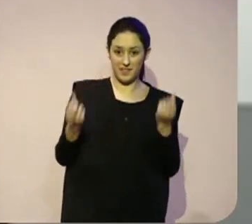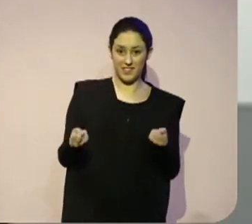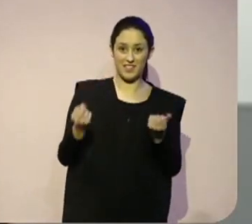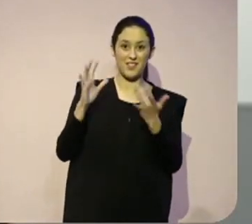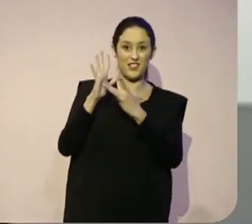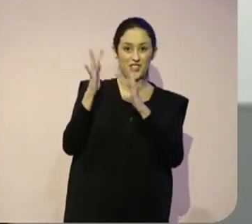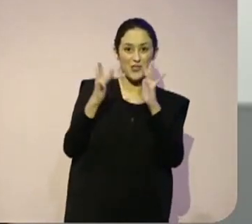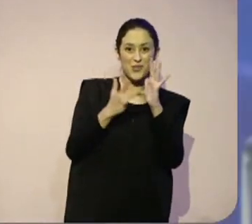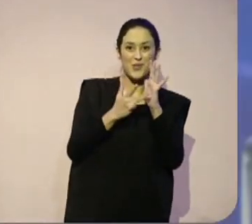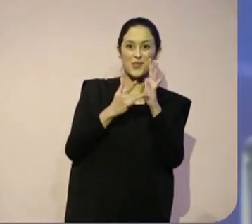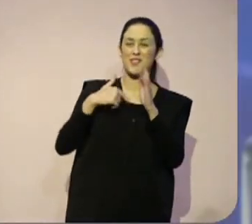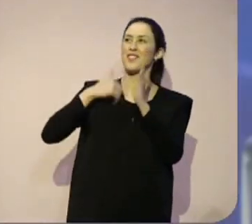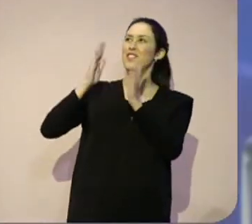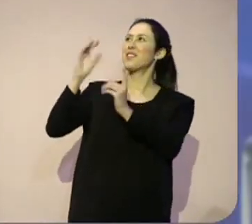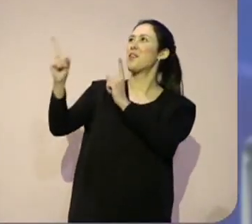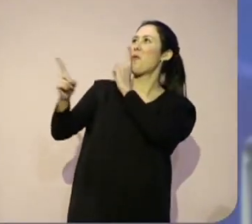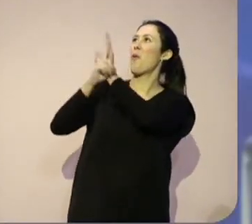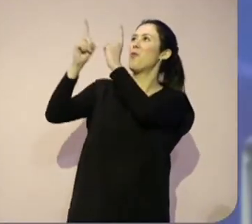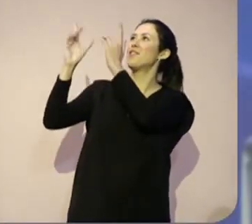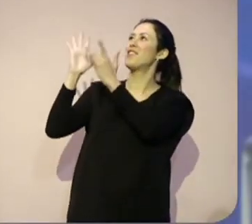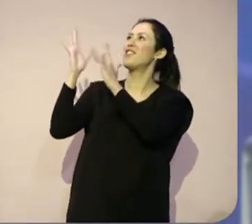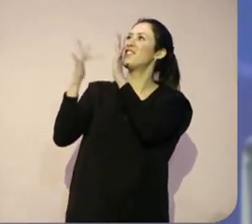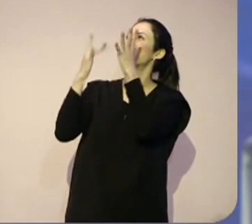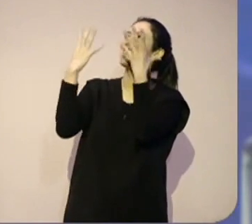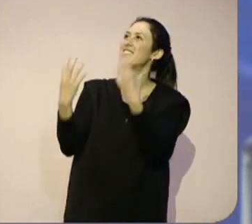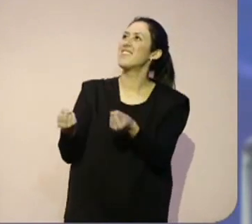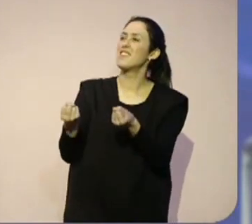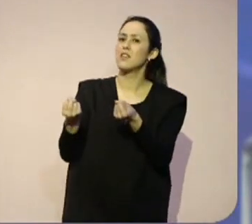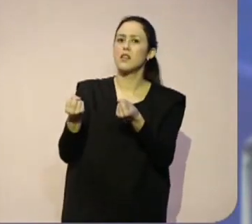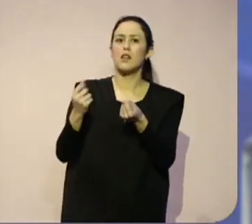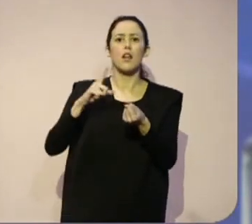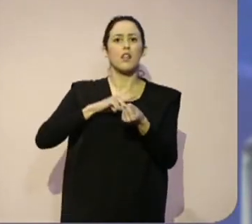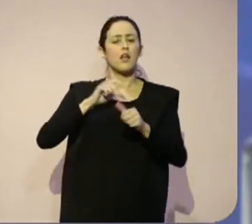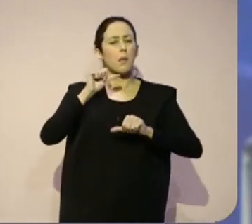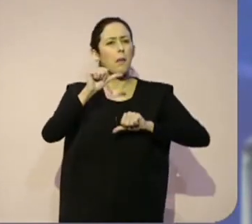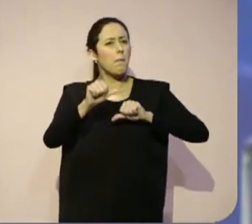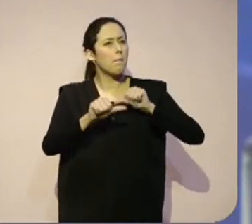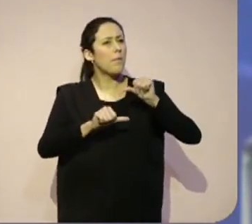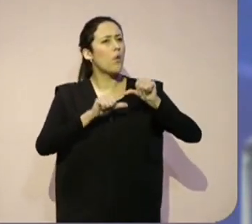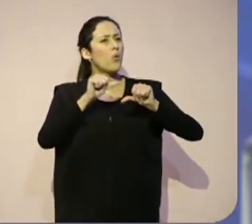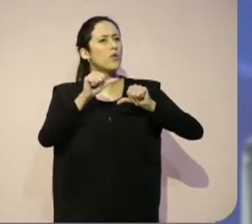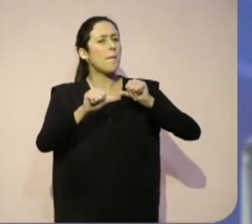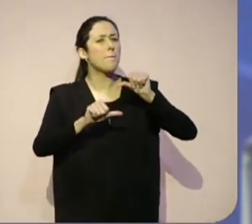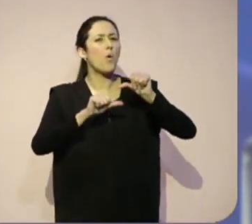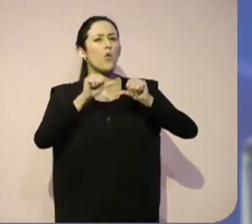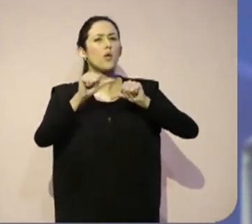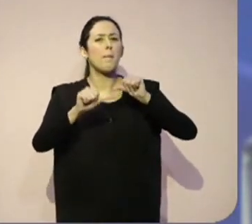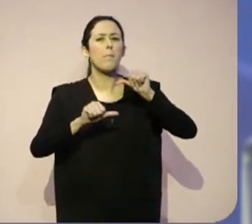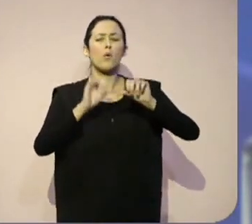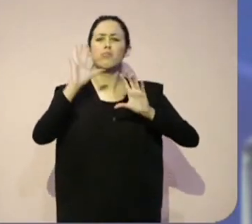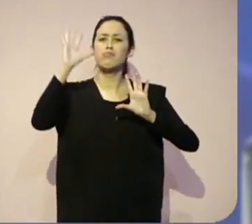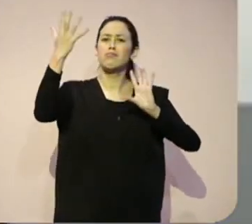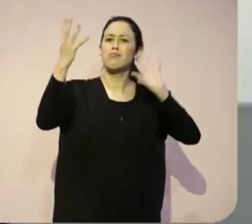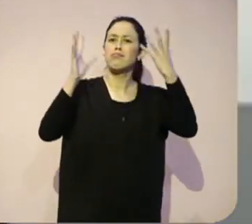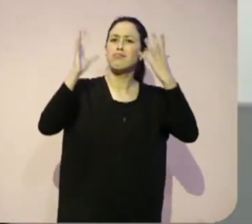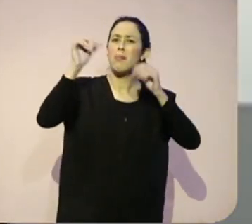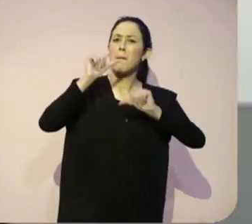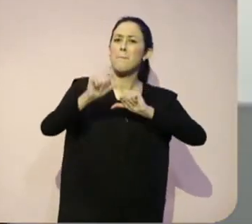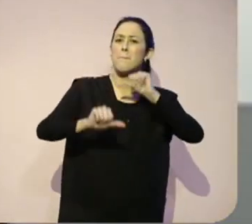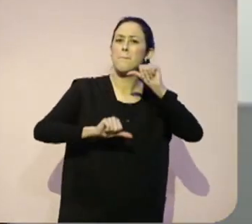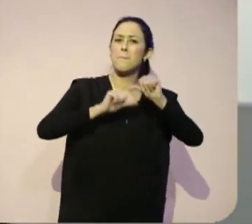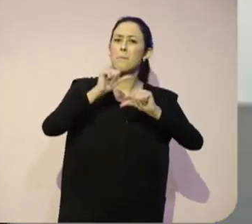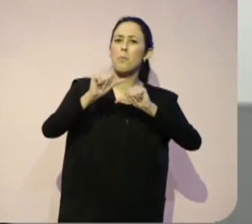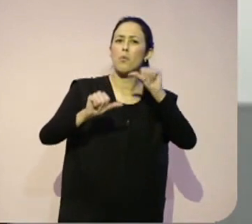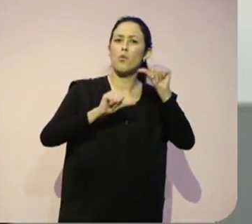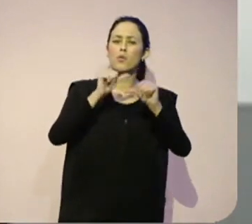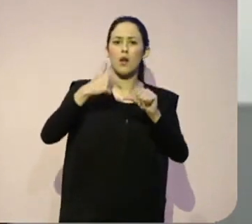encontro com Jesus, tudo isso começou a se transformar, tudo isso começou a mudar. As crises que eu tinha